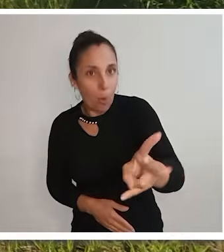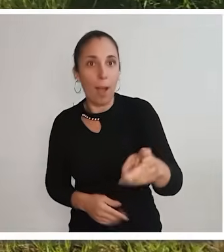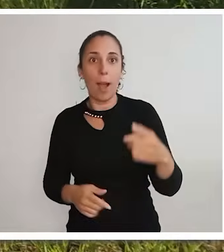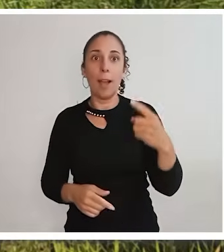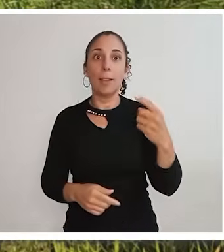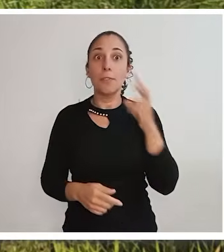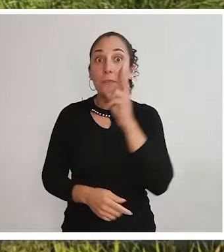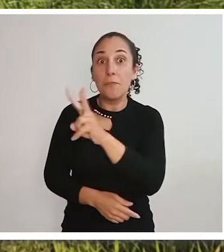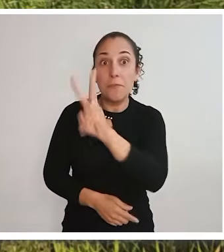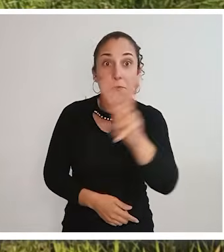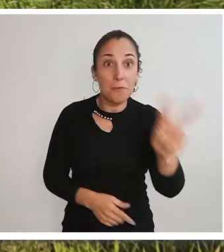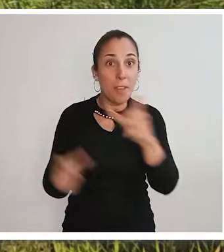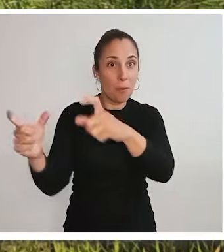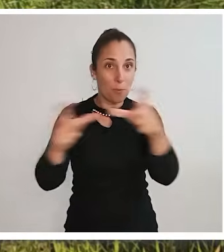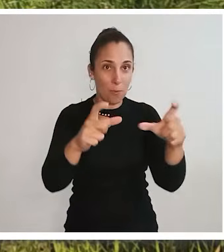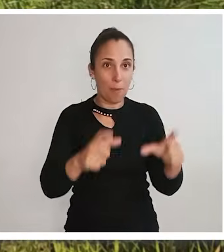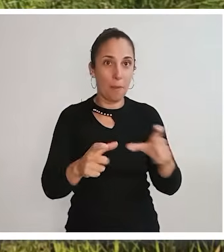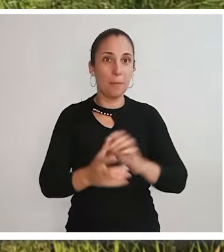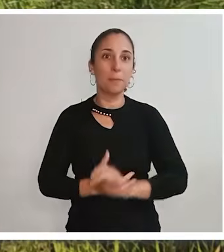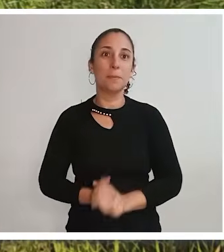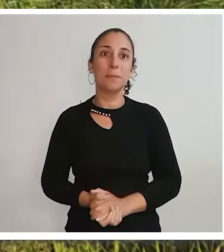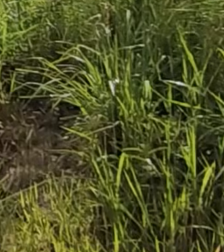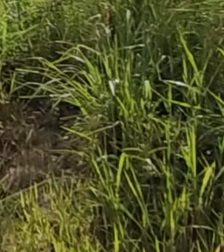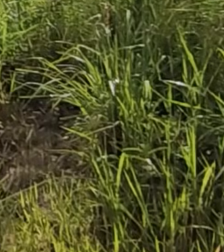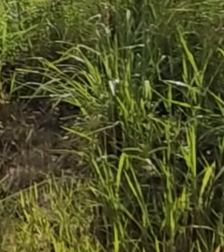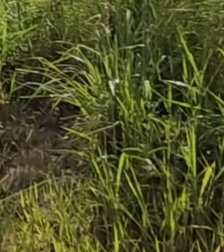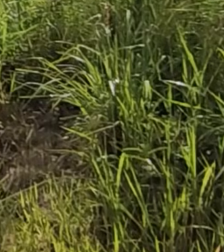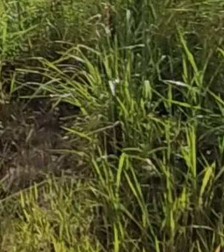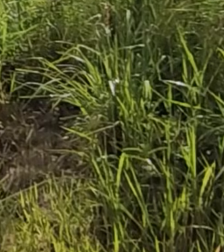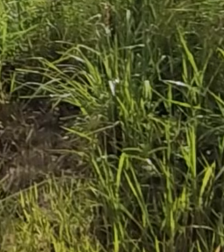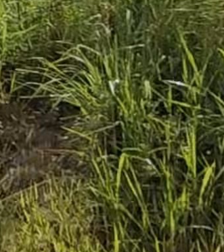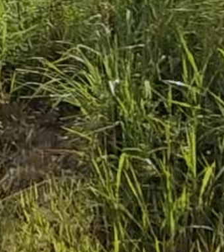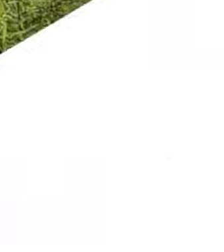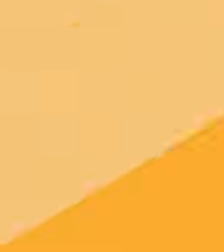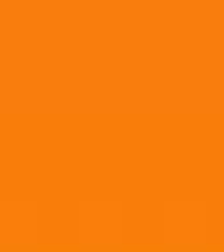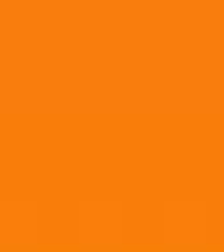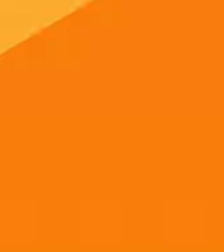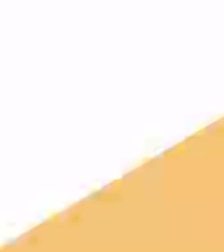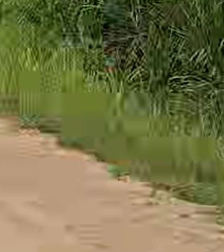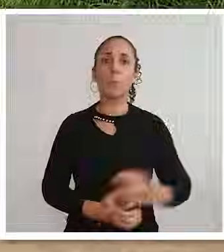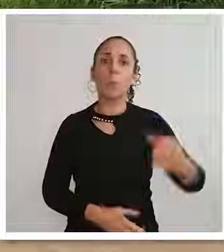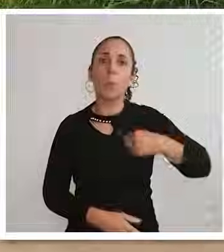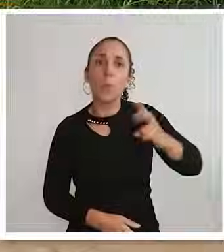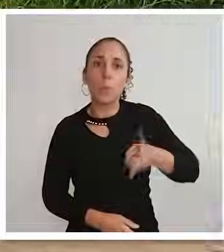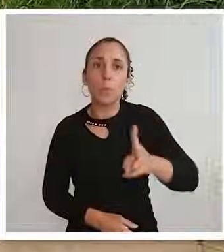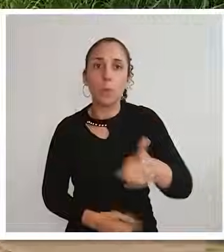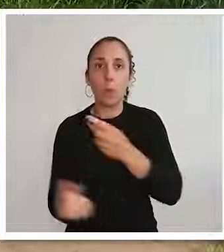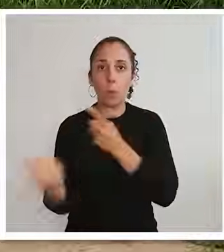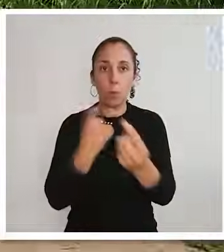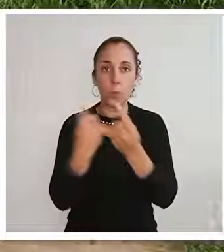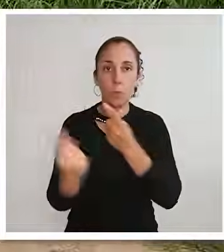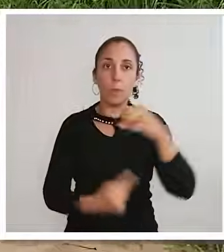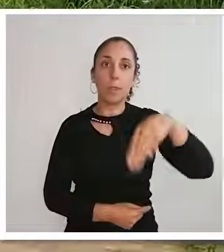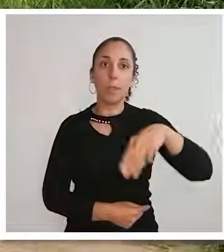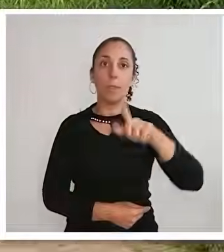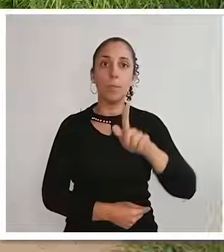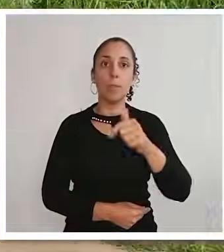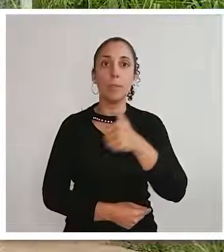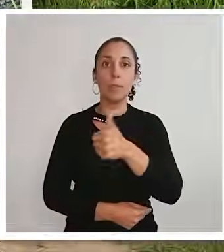fiquei. Agora, vamos seguir a estrada que nós temos vários pontos para ver. Segui pela rodovia